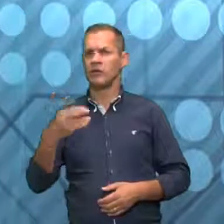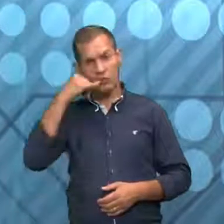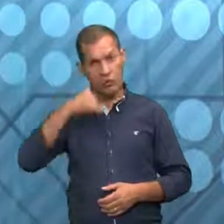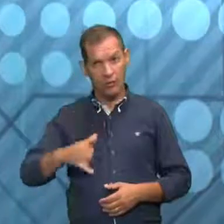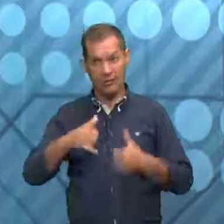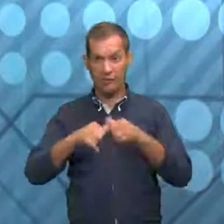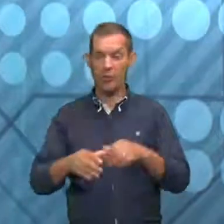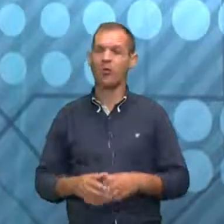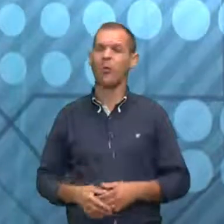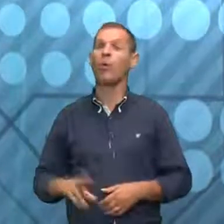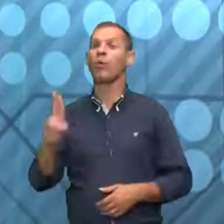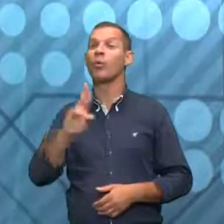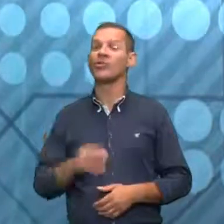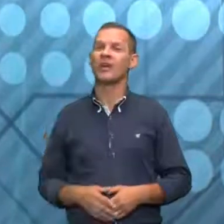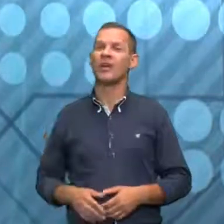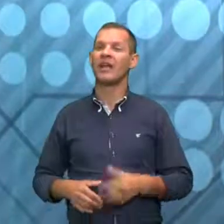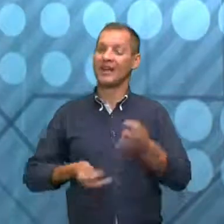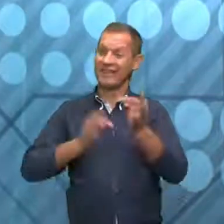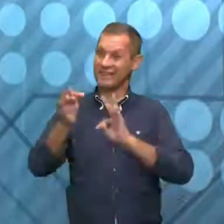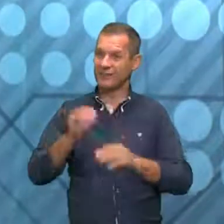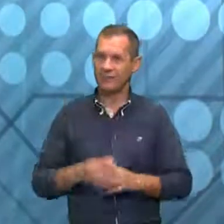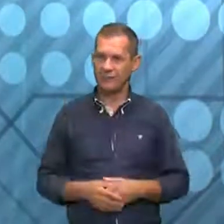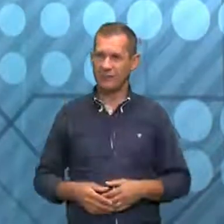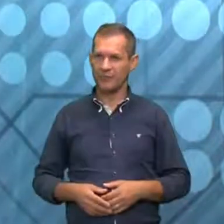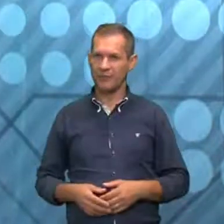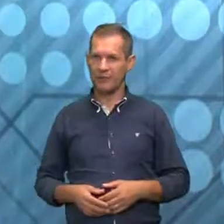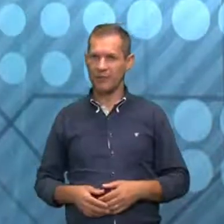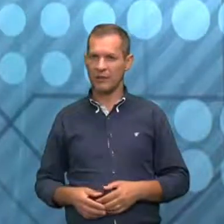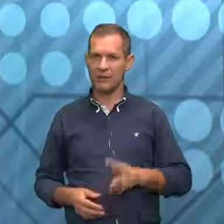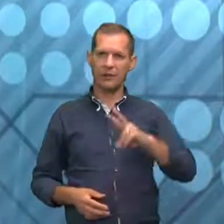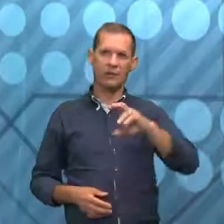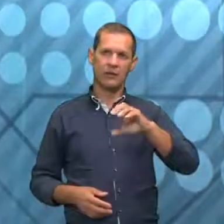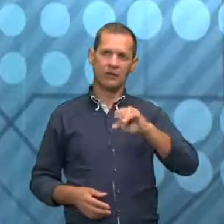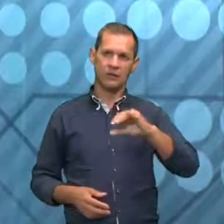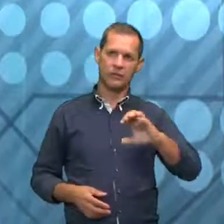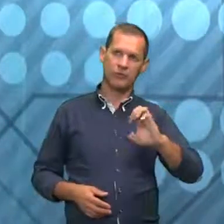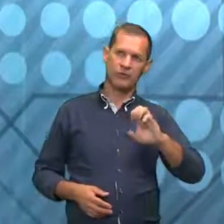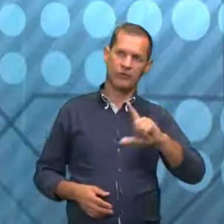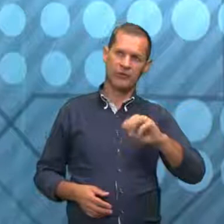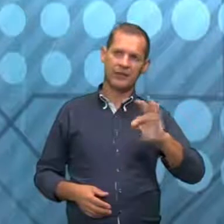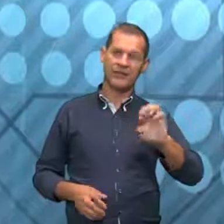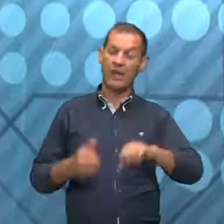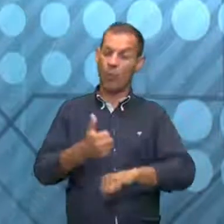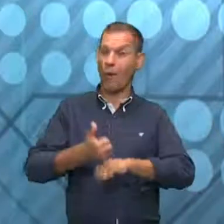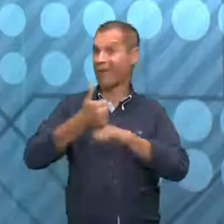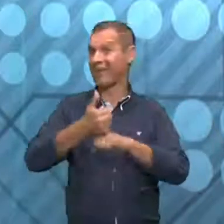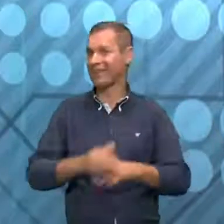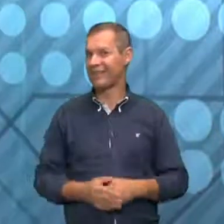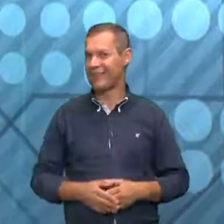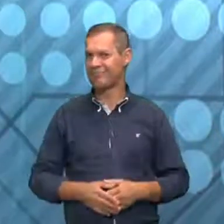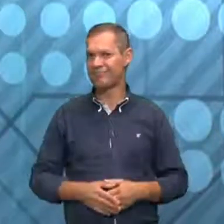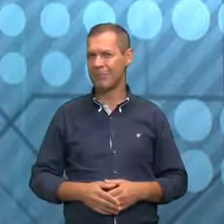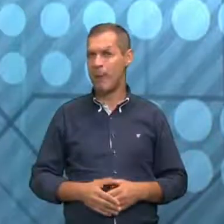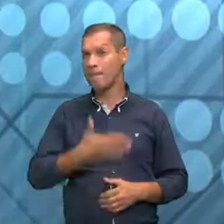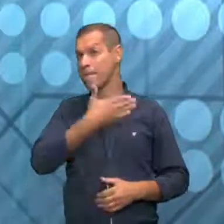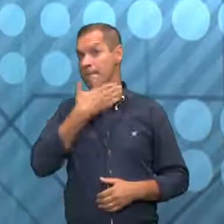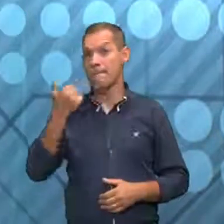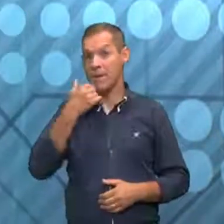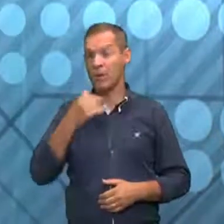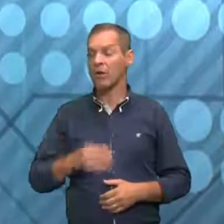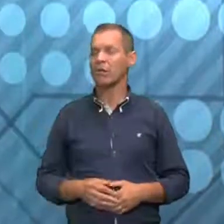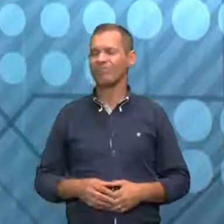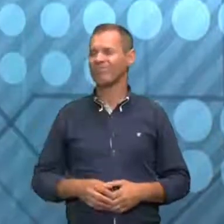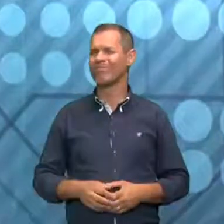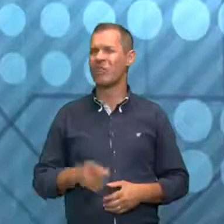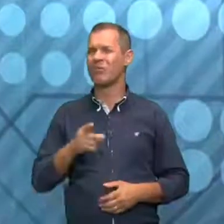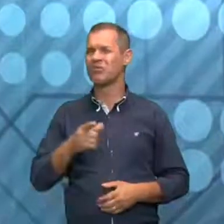dispositivos estão habilitados para utilizar essa tecnologia de Voice over LTE, você vai ter uma qualidade de chamada muito superior. E você não